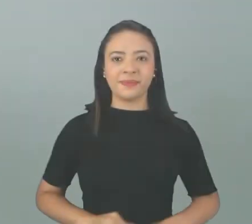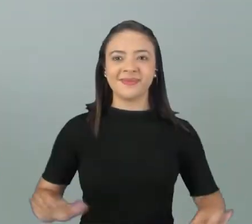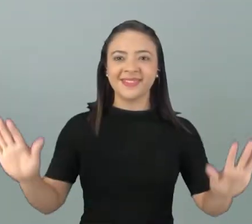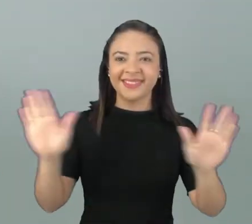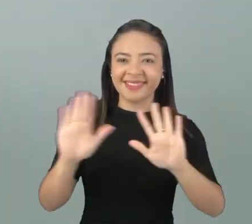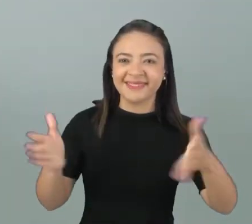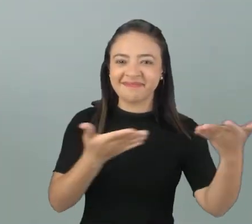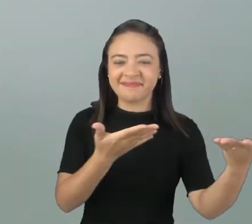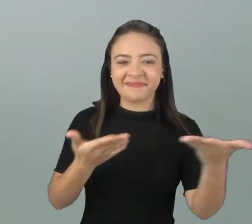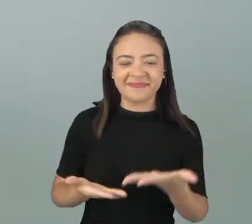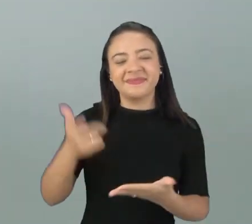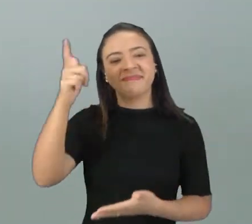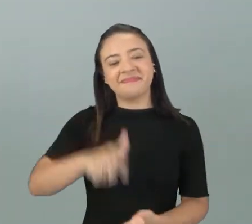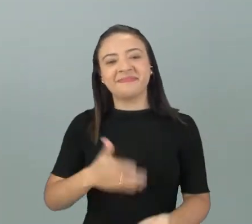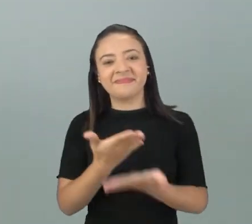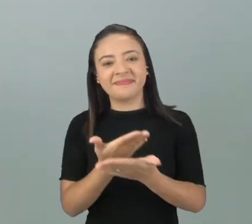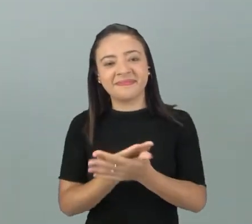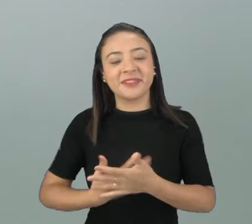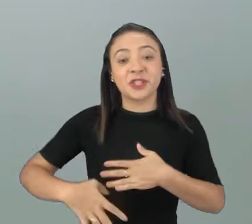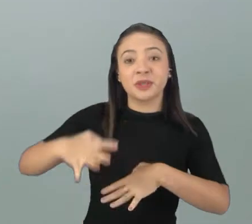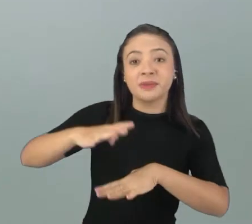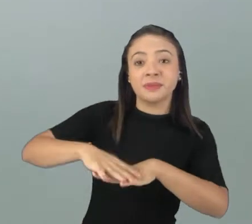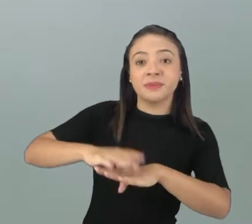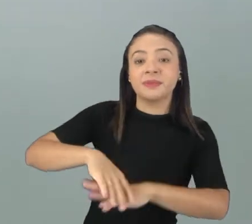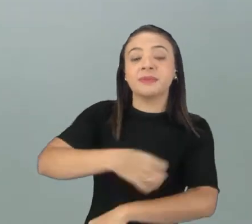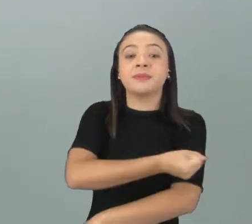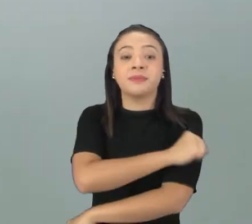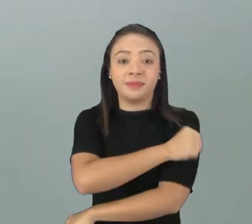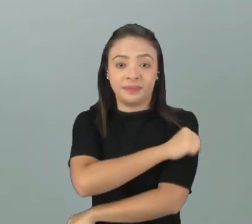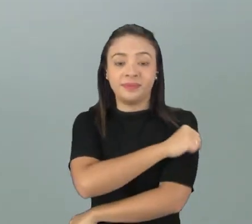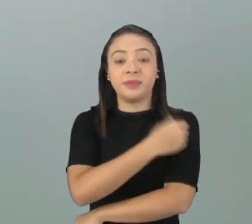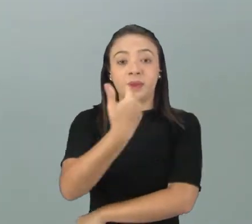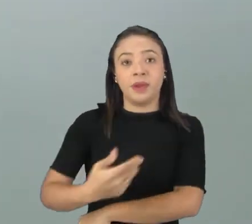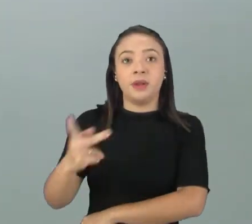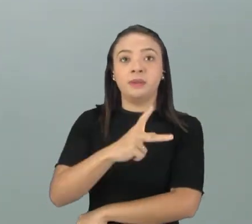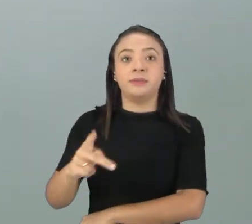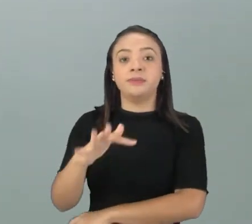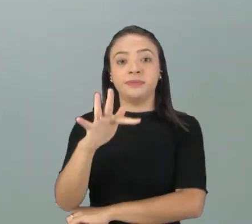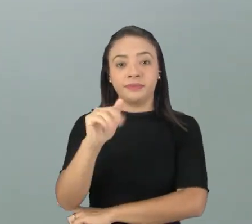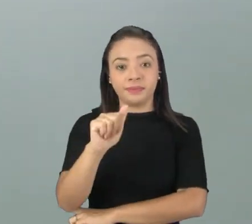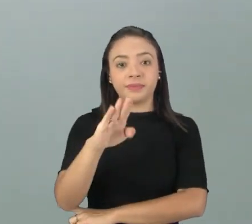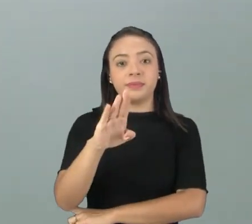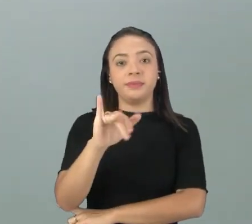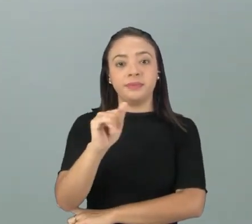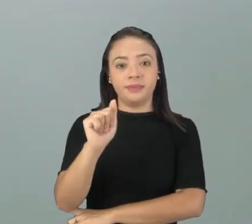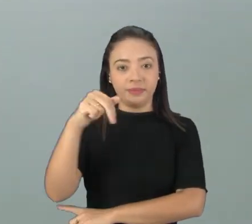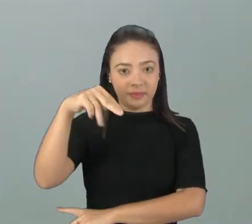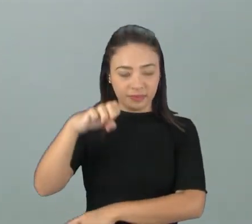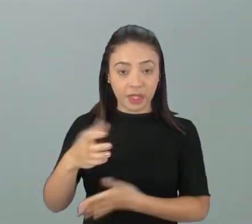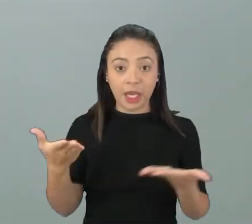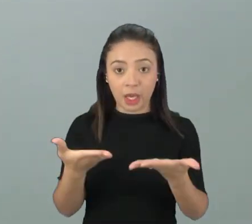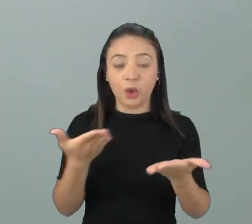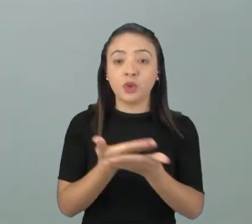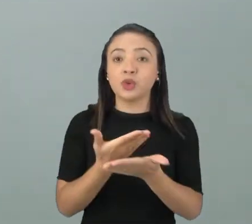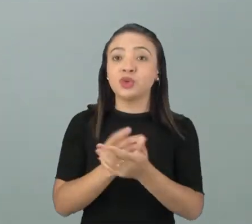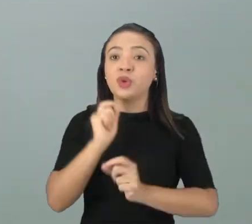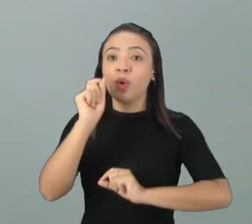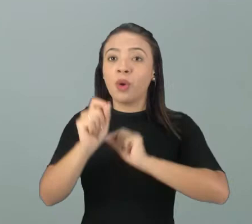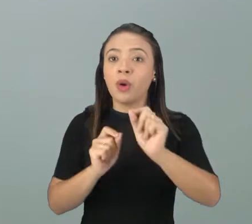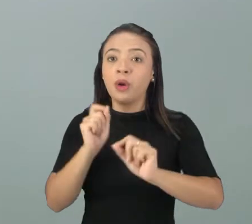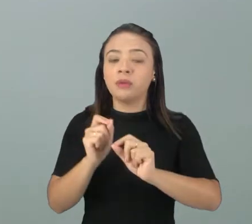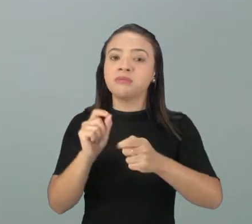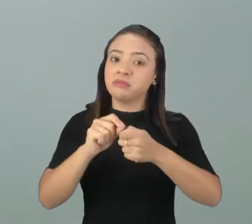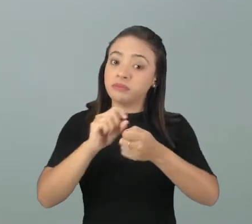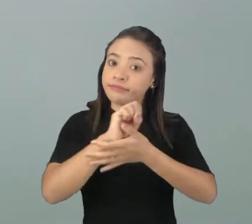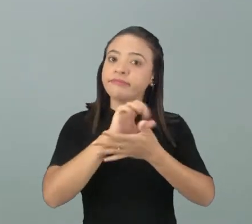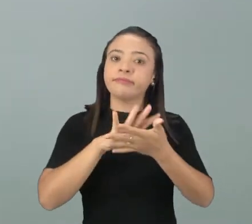Olá, sejam bem-vindos a mais uma aula de matemática do 8º ano. Eu sou a professora Fabiane Farias e na nossa aula de hoje nós vamos resolver